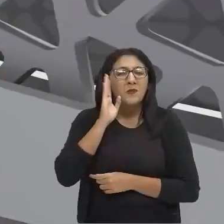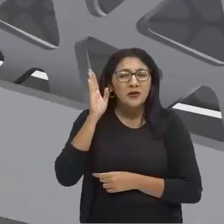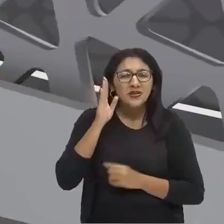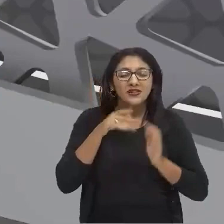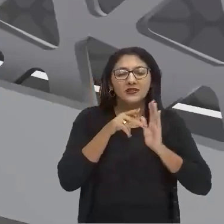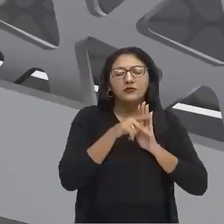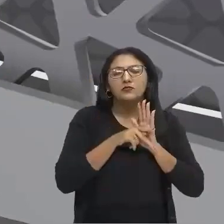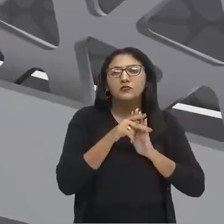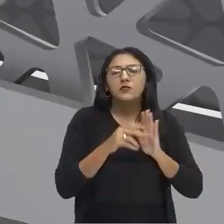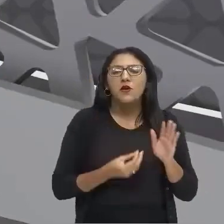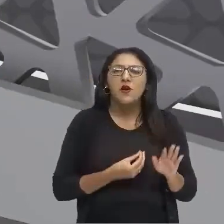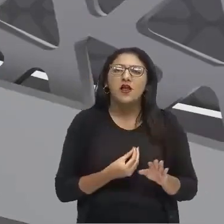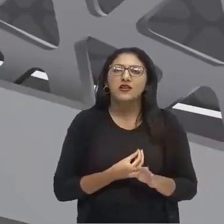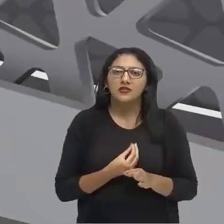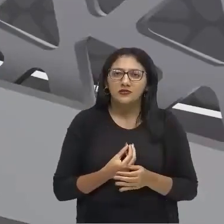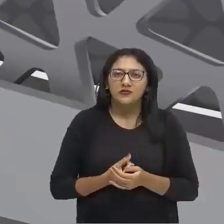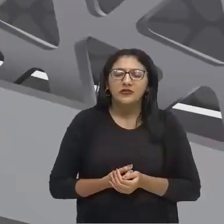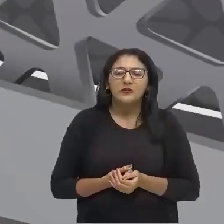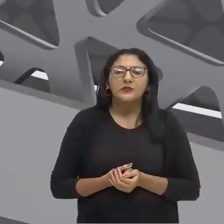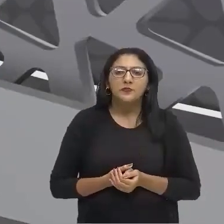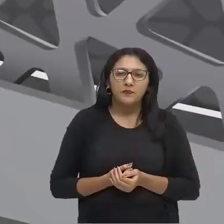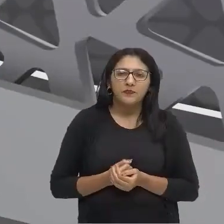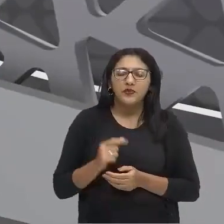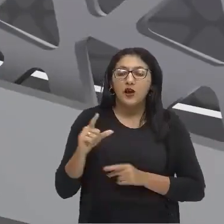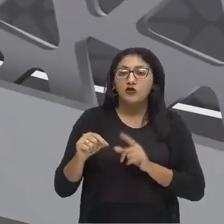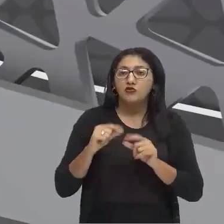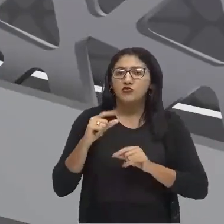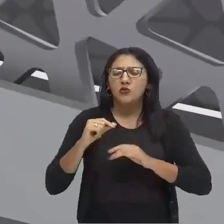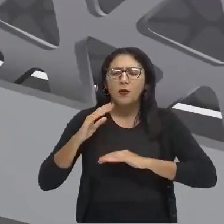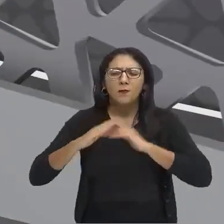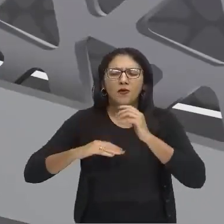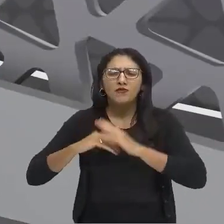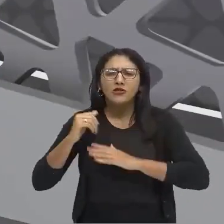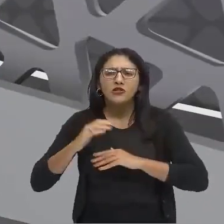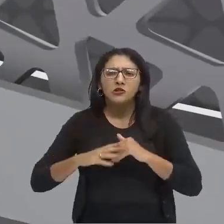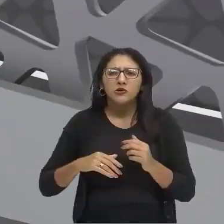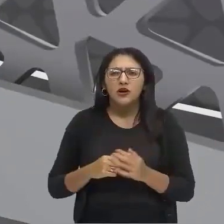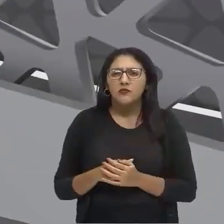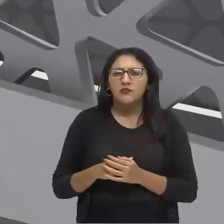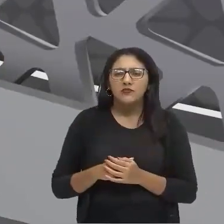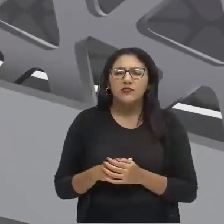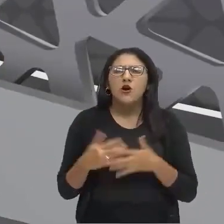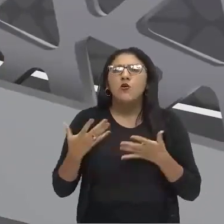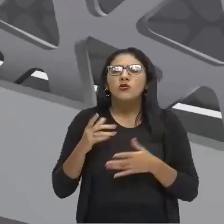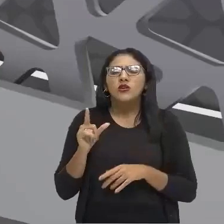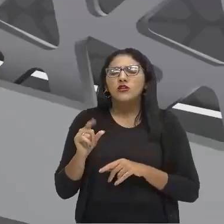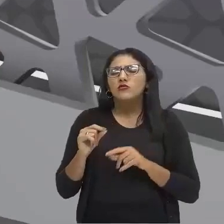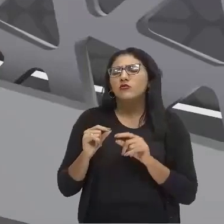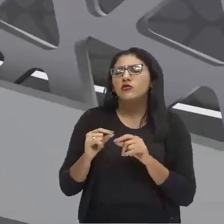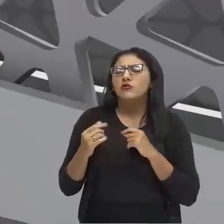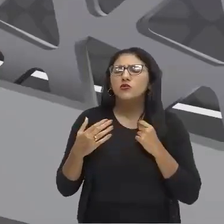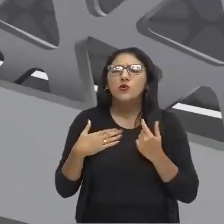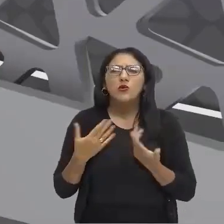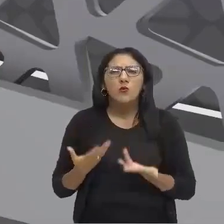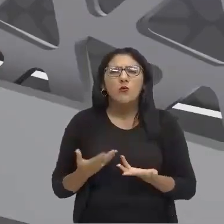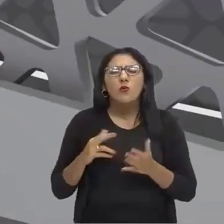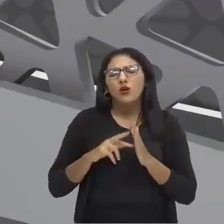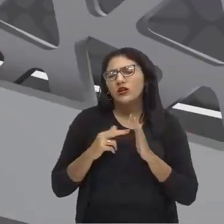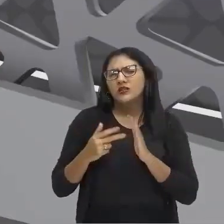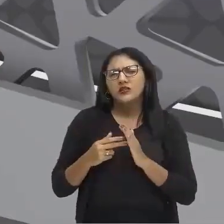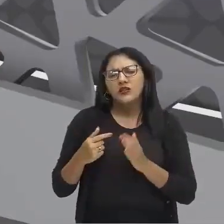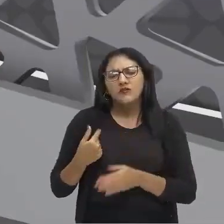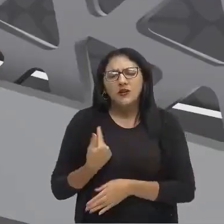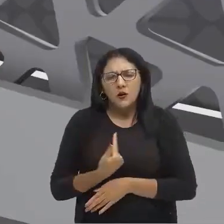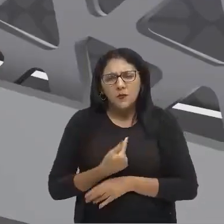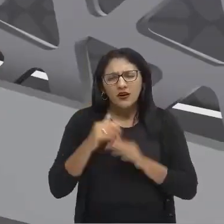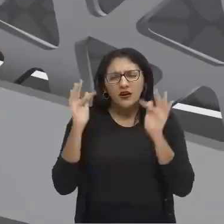de vida, vamos dizer, nas escolhas profissionais, o que nós queremos para a nossa vida, qual é a nossa felicidade. Mas